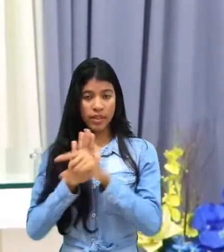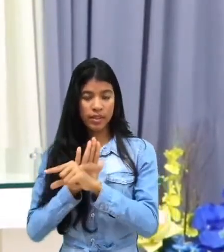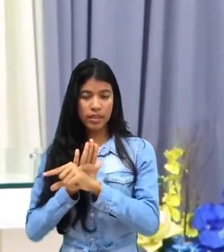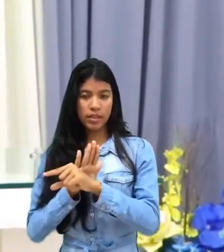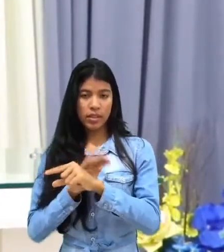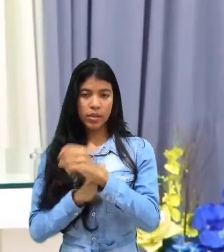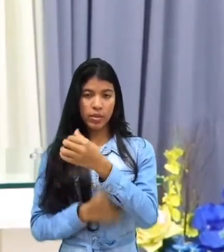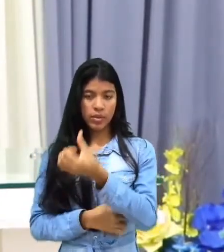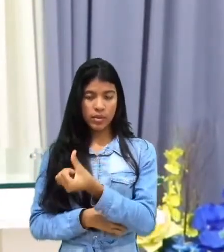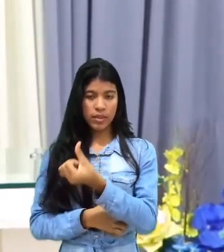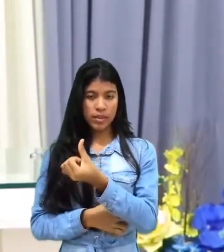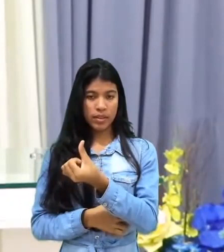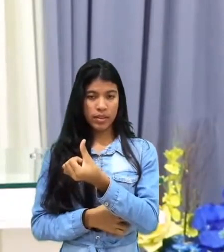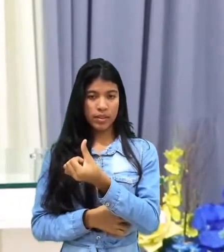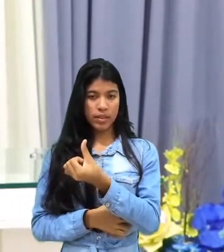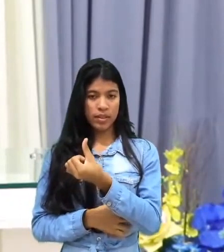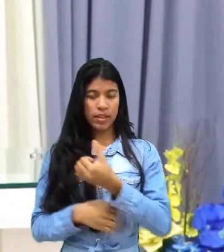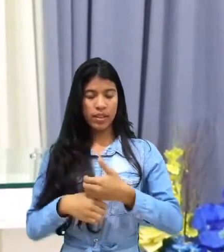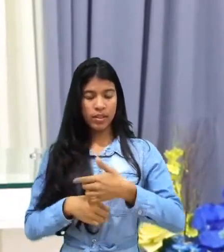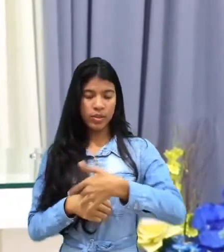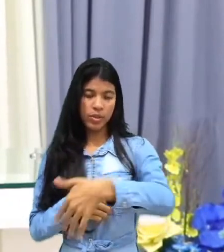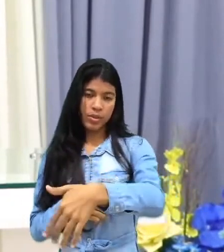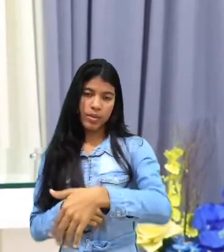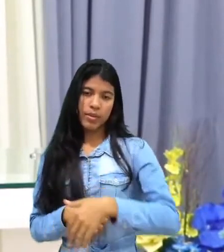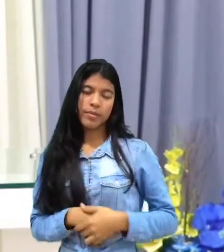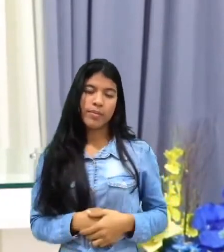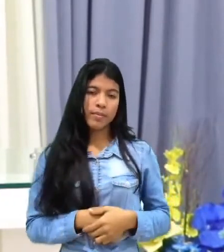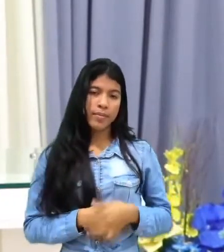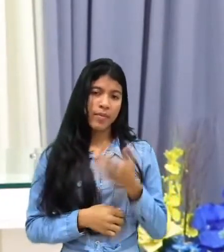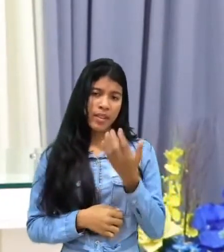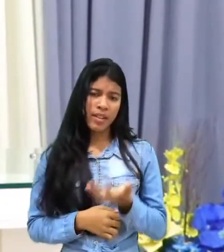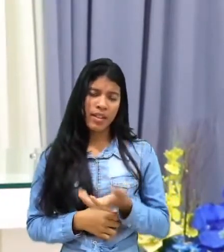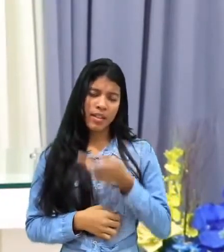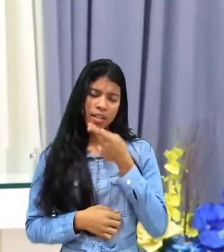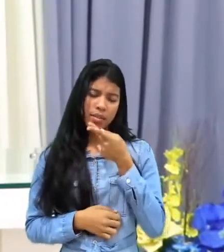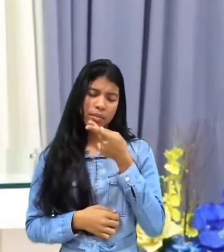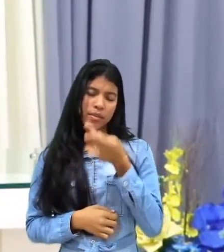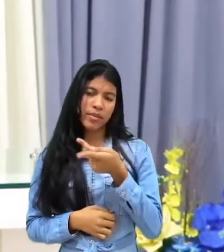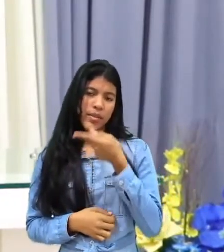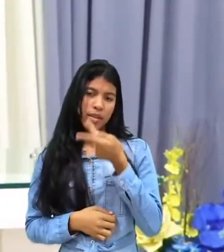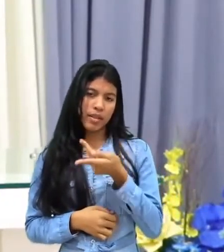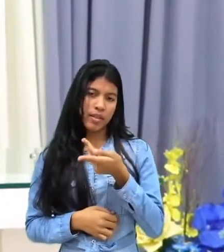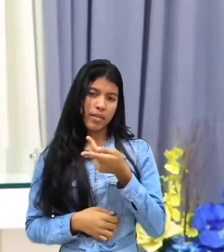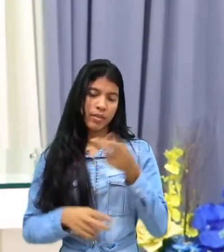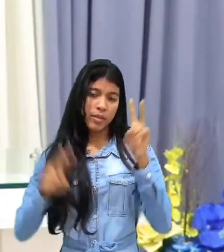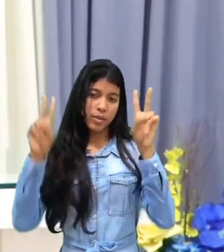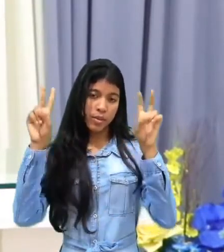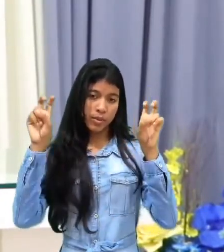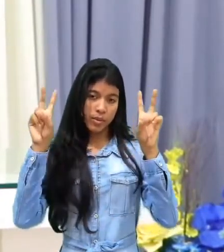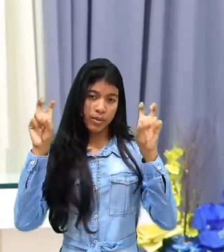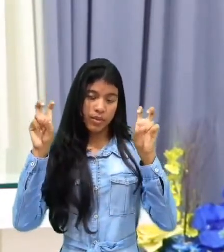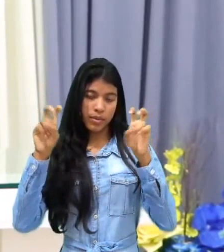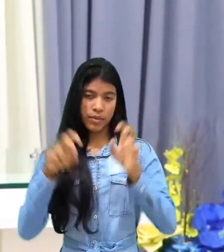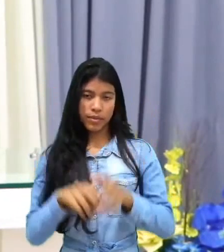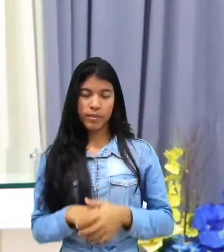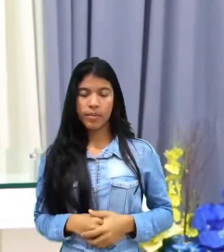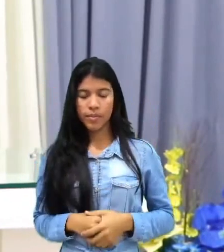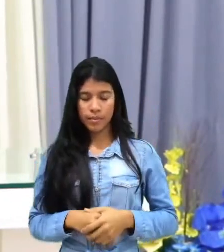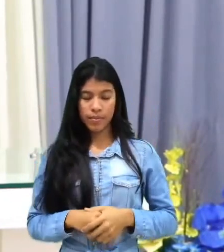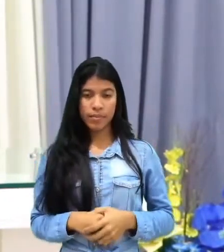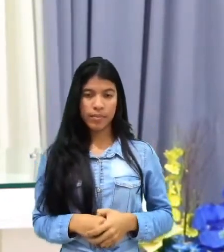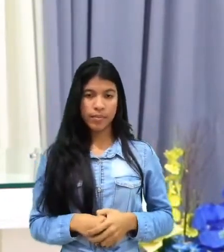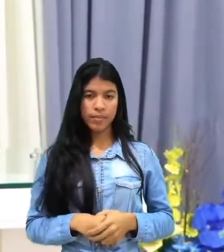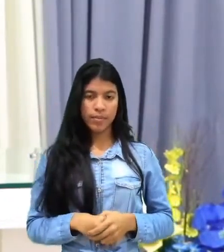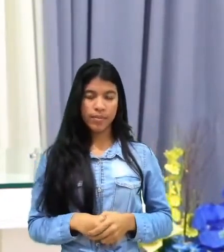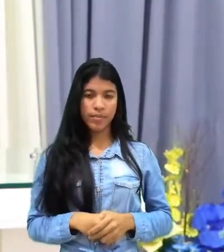em diante, e queremos falar brevemente sobre este assunto.